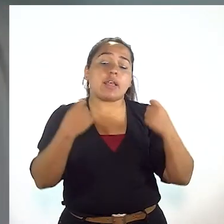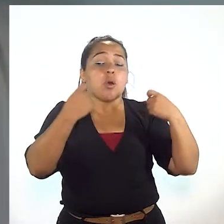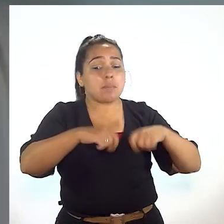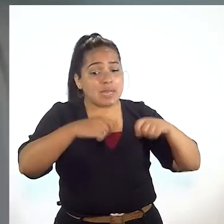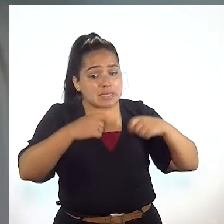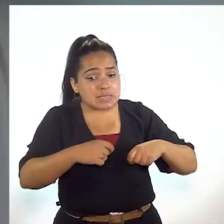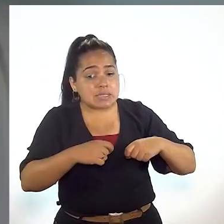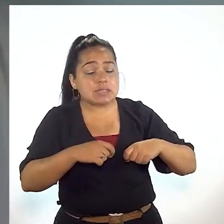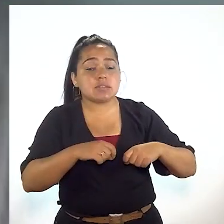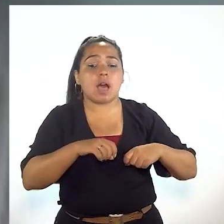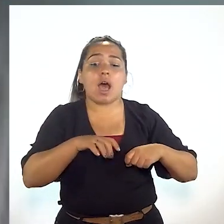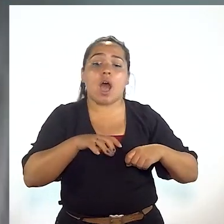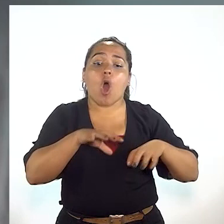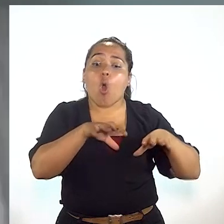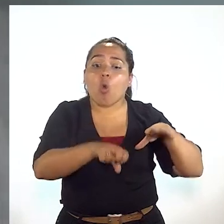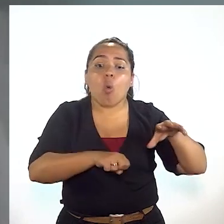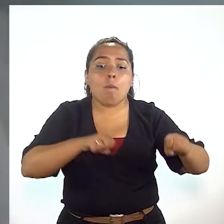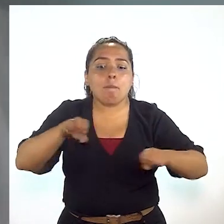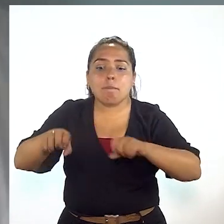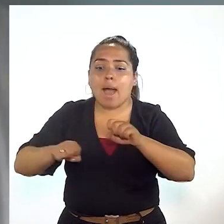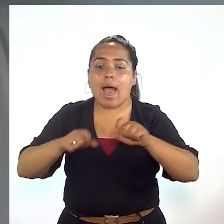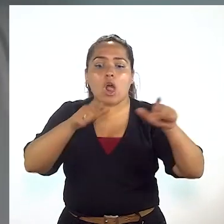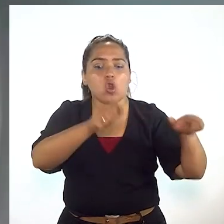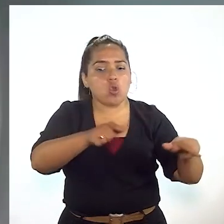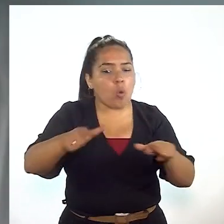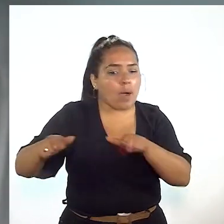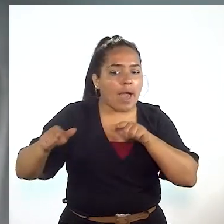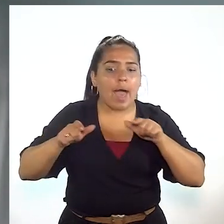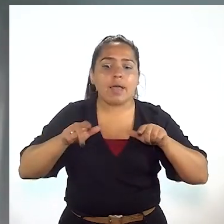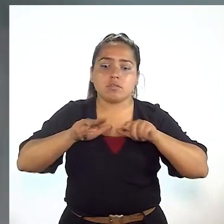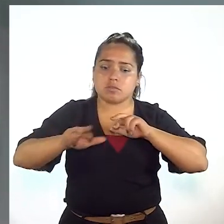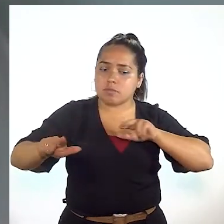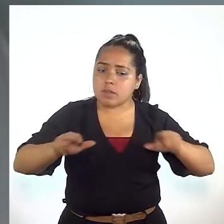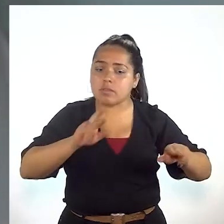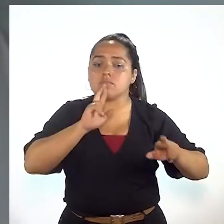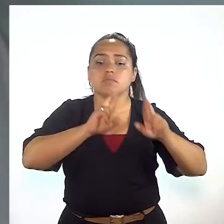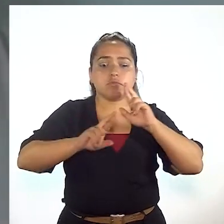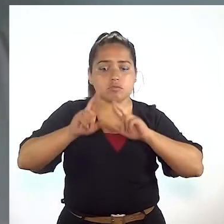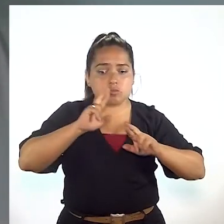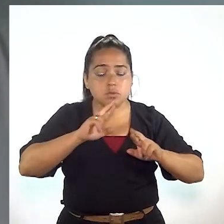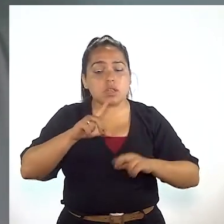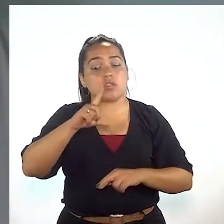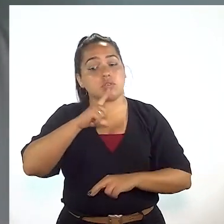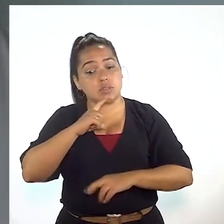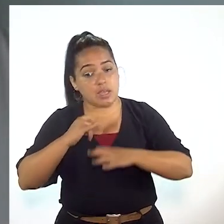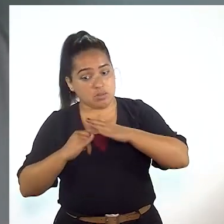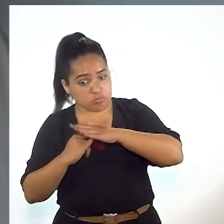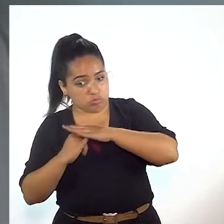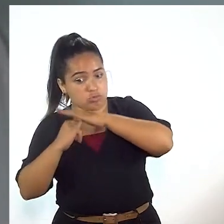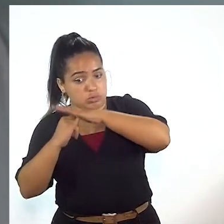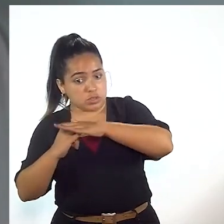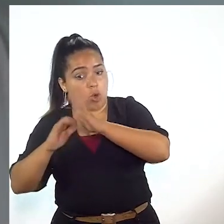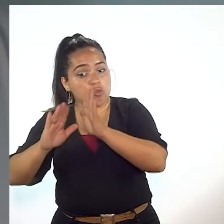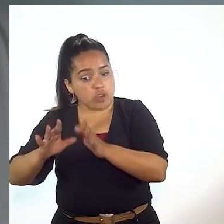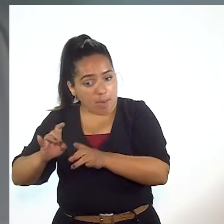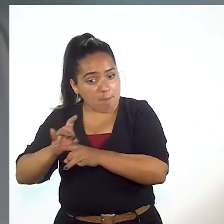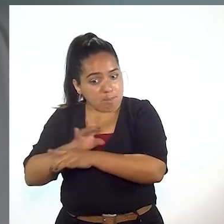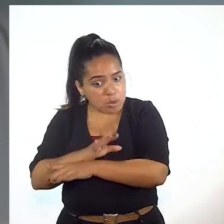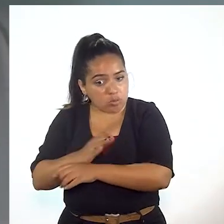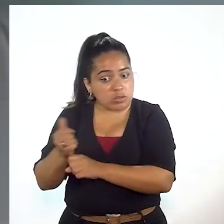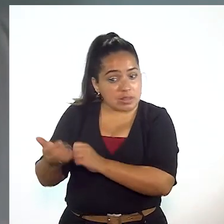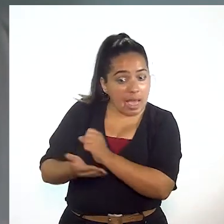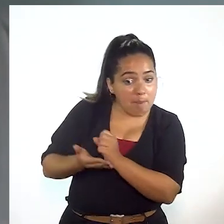começando agora. Então, a gente precisa estar em todas as instâncias, em todas as fases, respondendo a essas questões. A gente tem